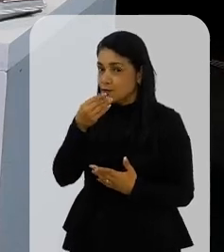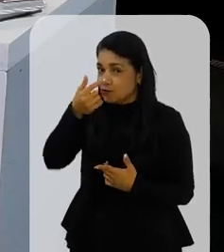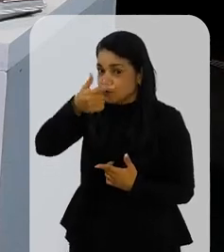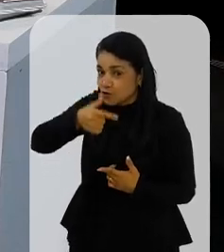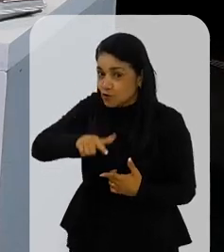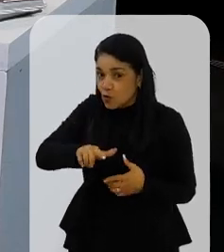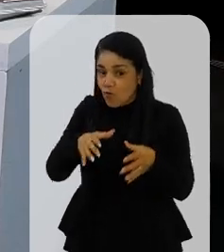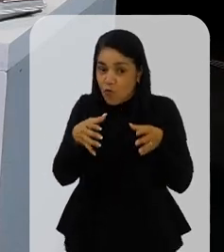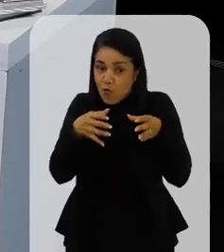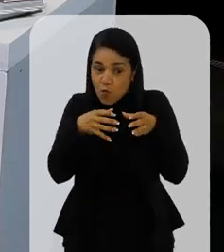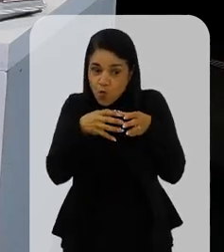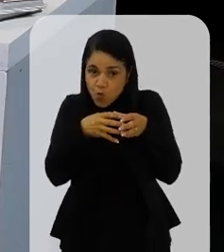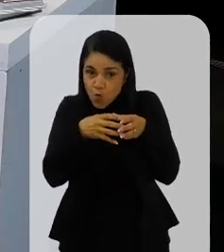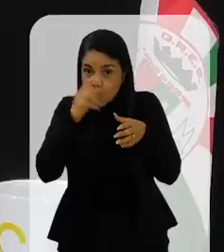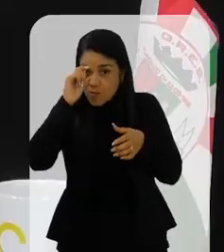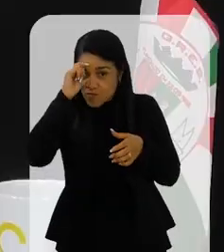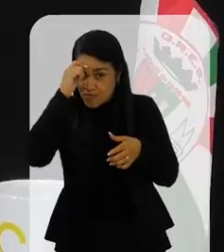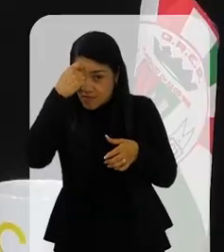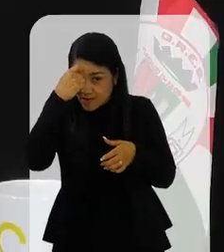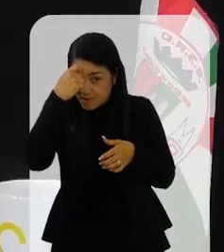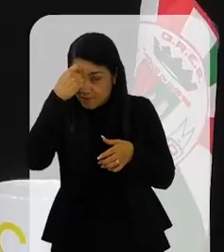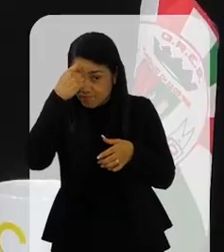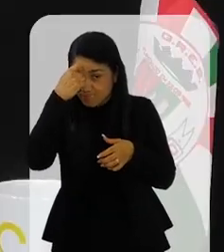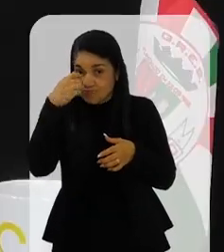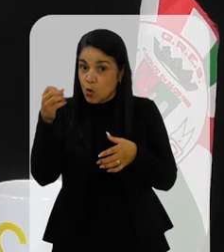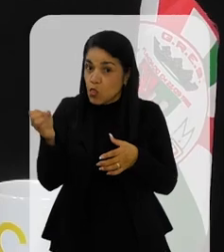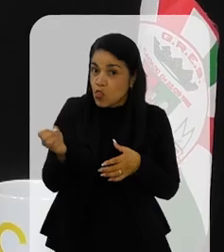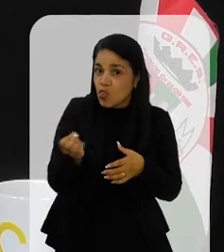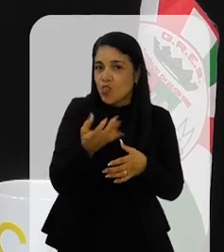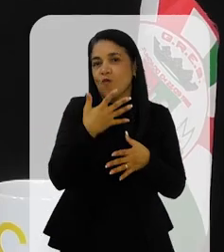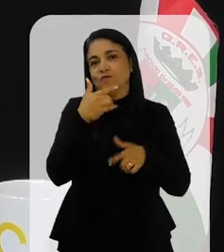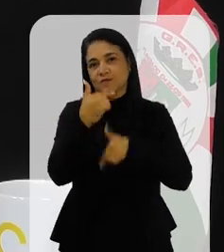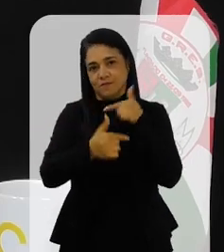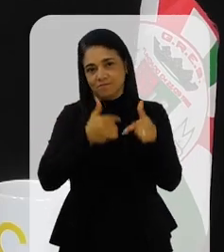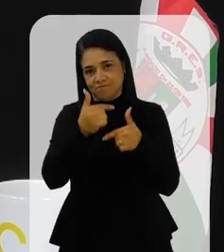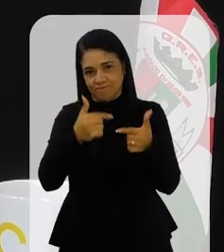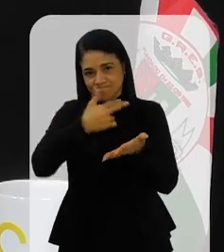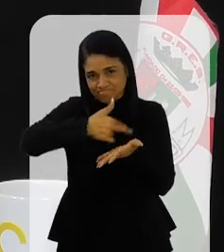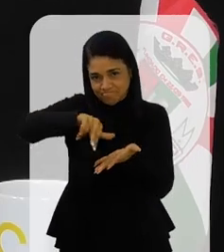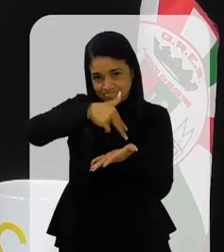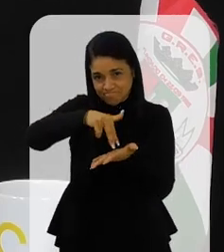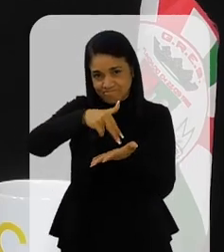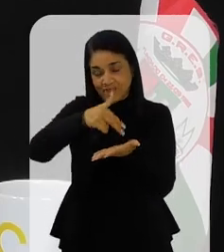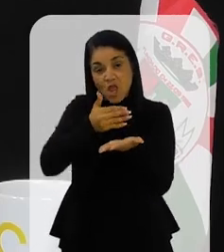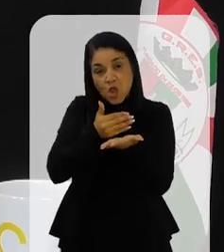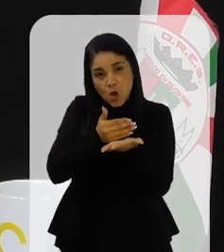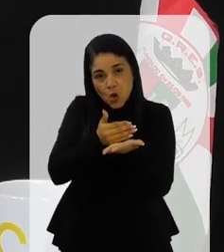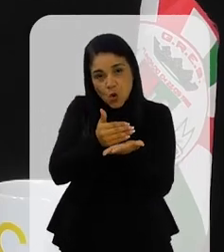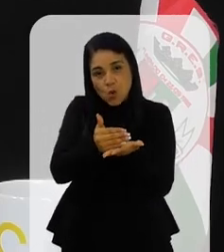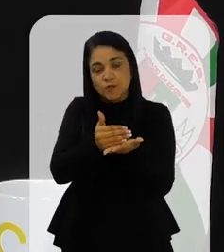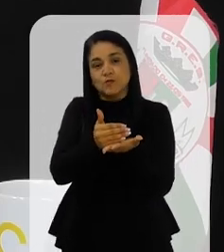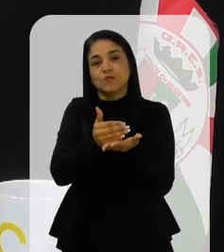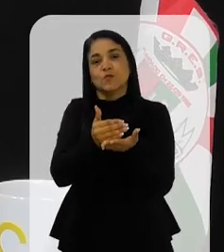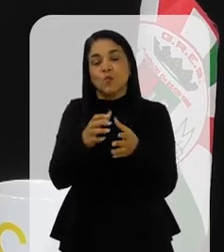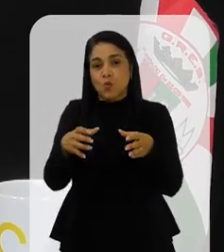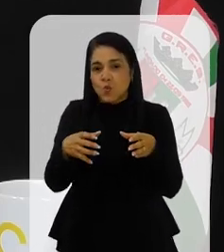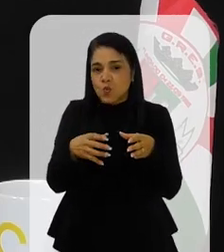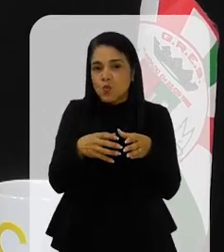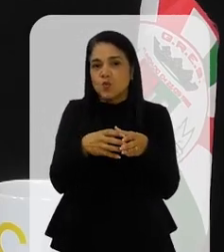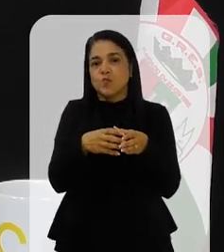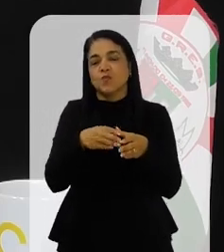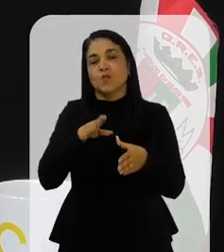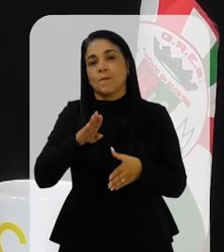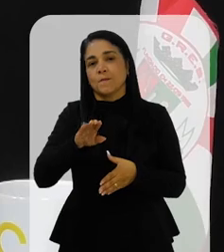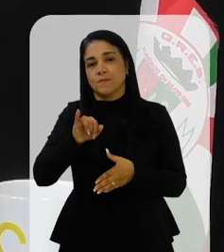ela retornasse com aquelas mesmas pessoas para mostrar o trabalho. Então foi aí que começou praticamente o grupo